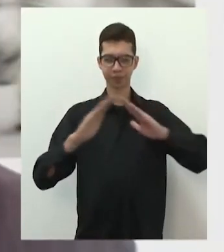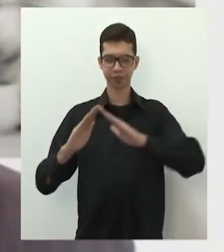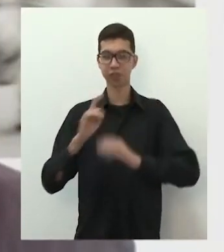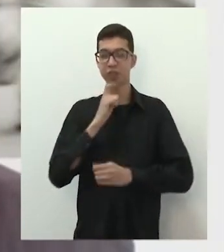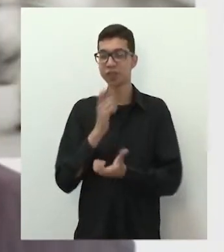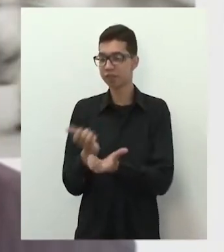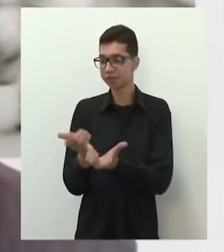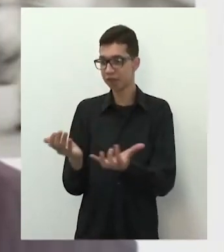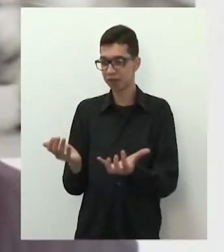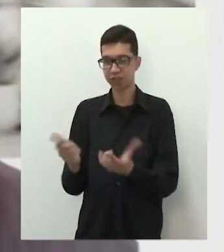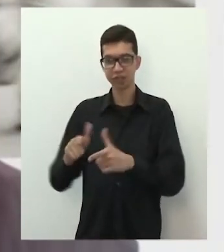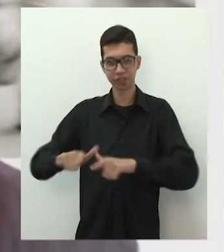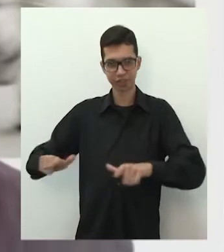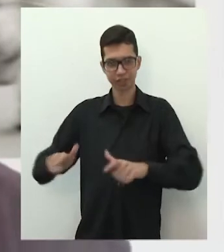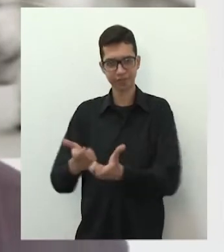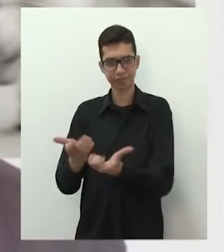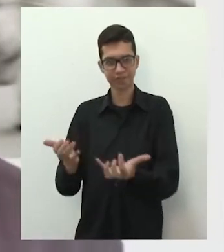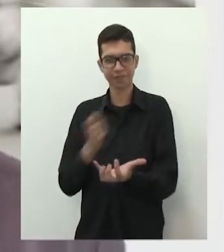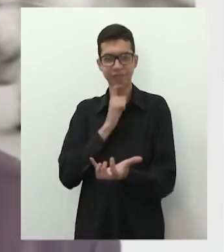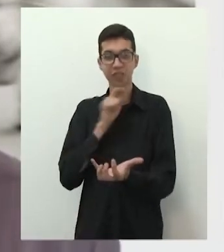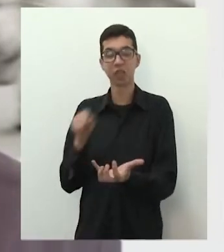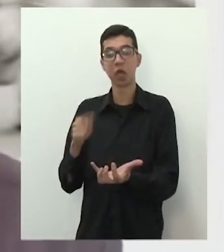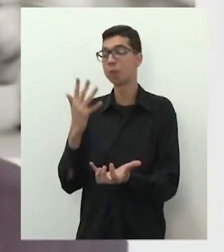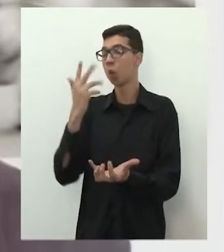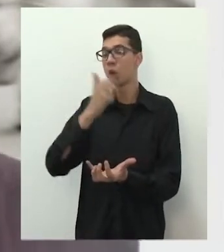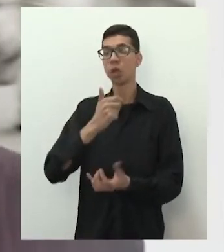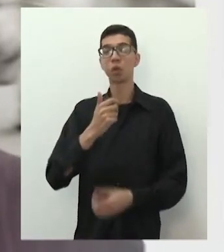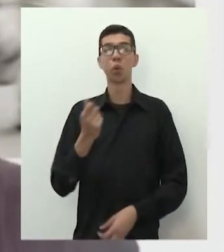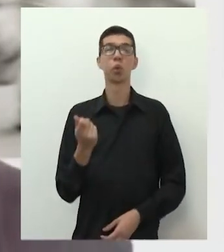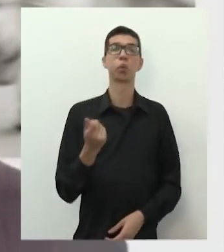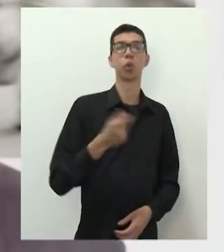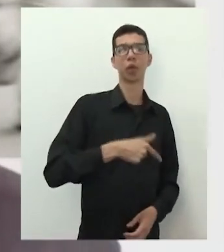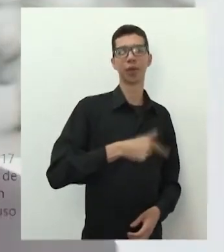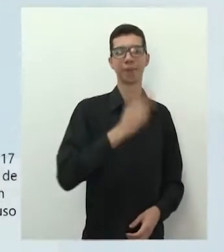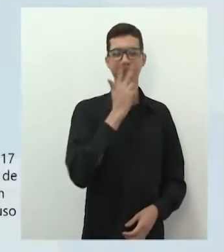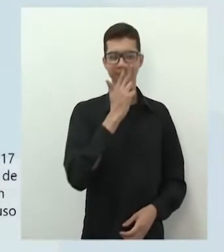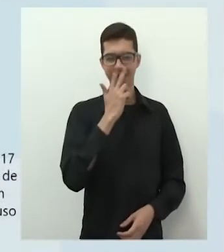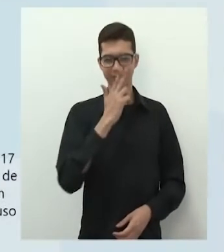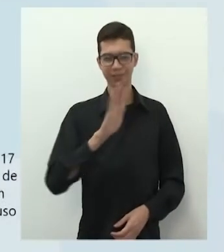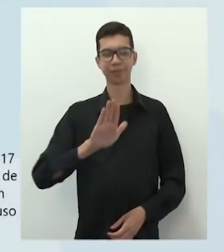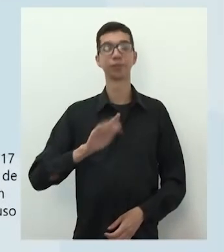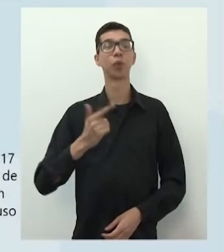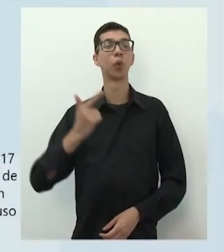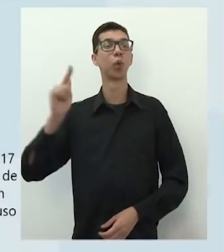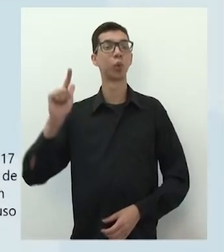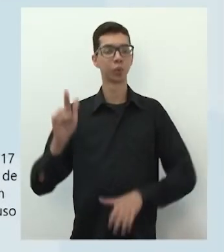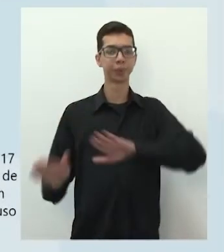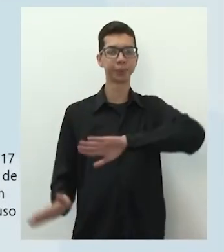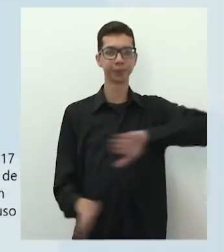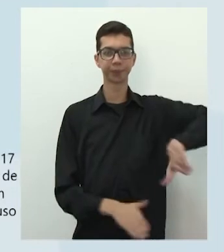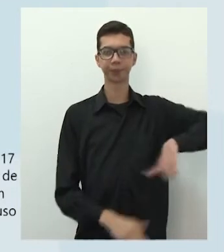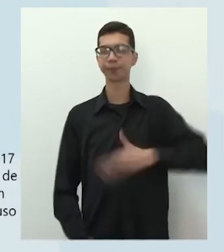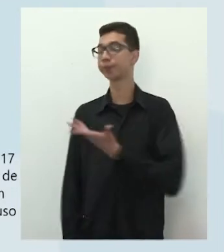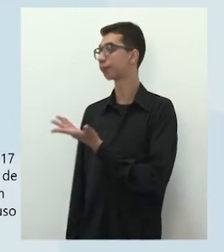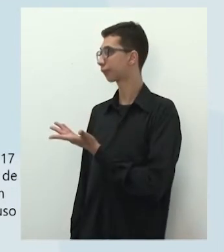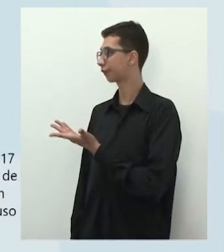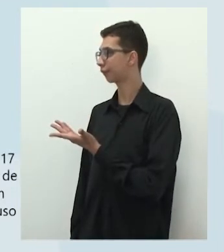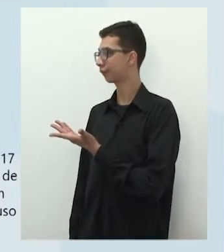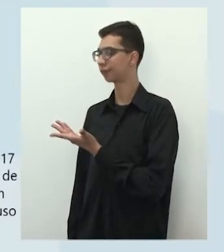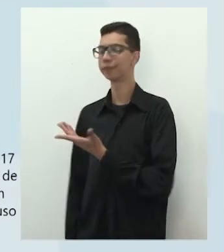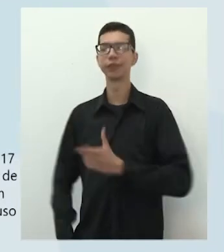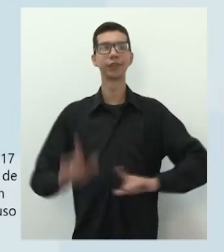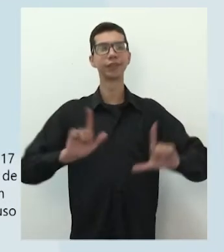causado bastante desconforto nas pessoas. É como se a gente se espelhasse num outro que é super feliz e a nossa vida